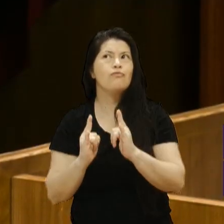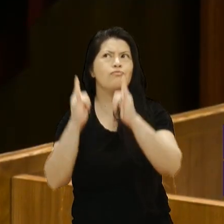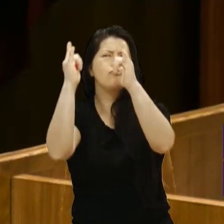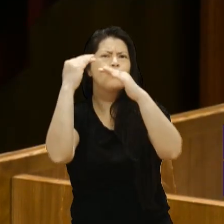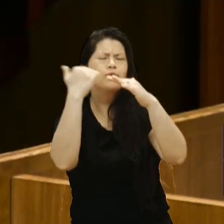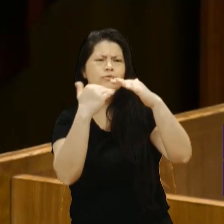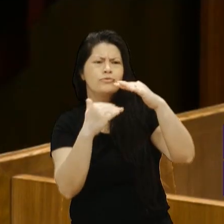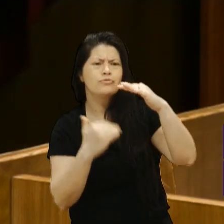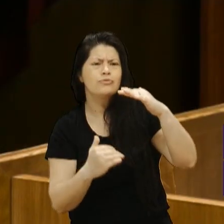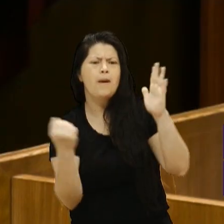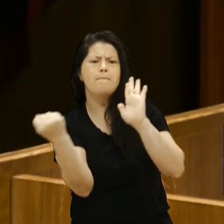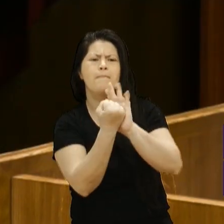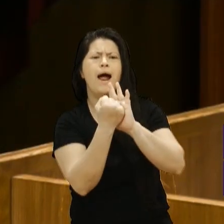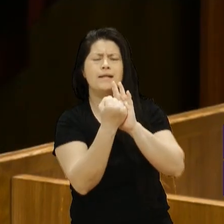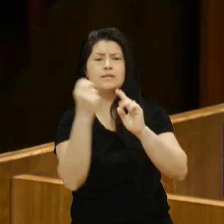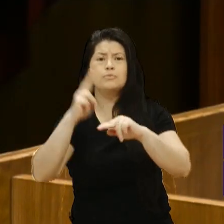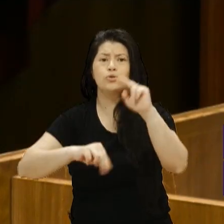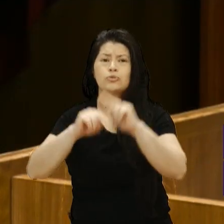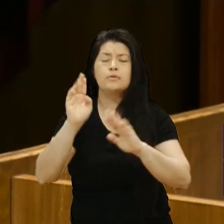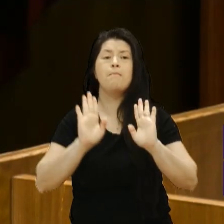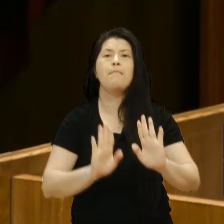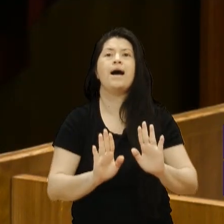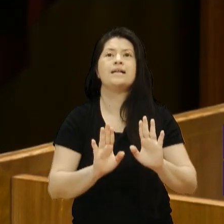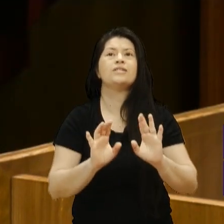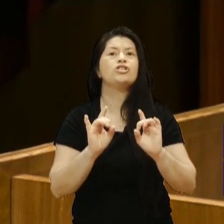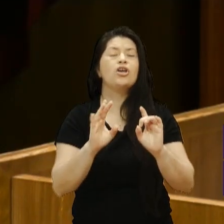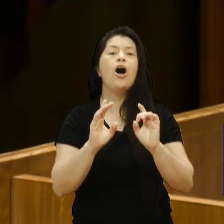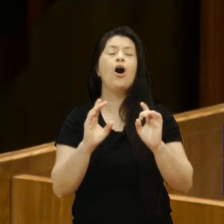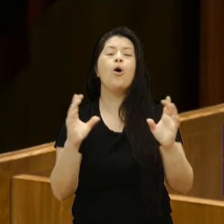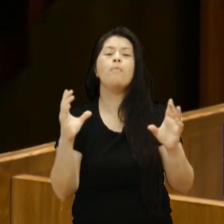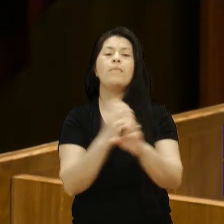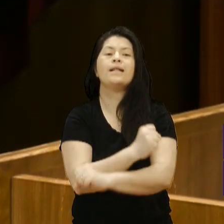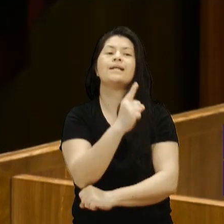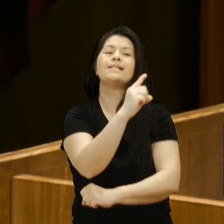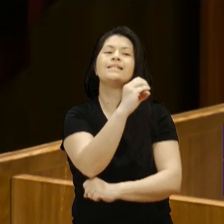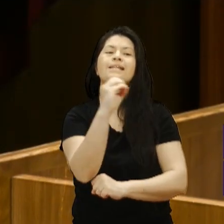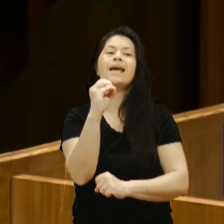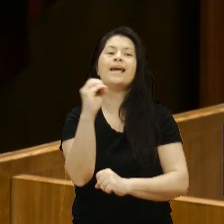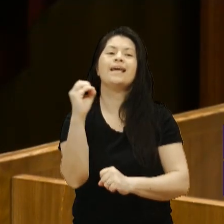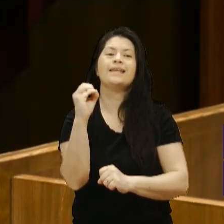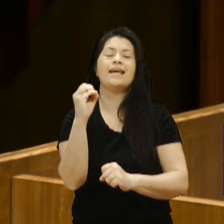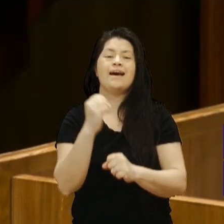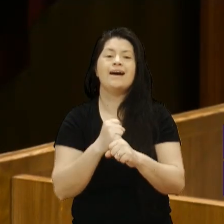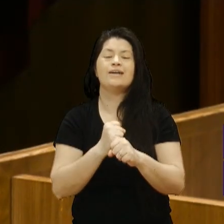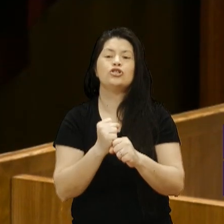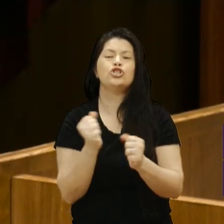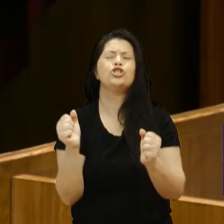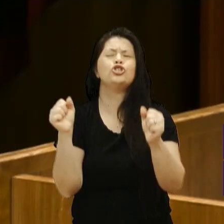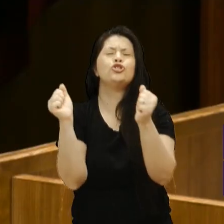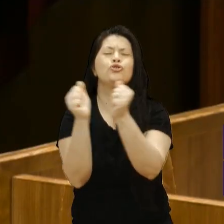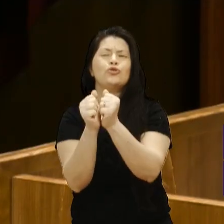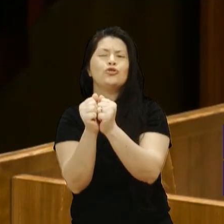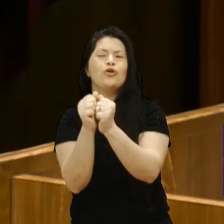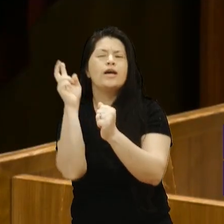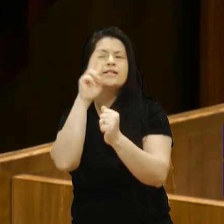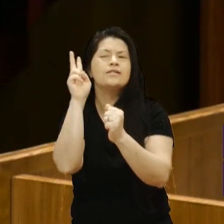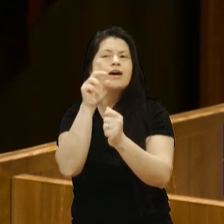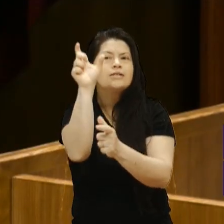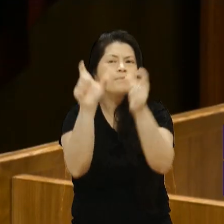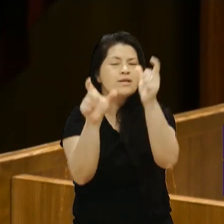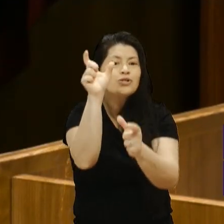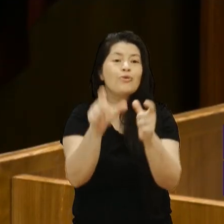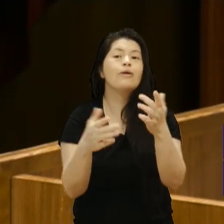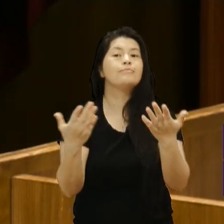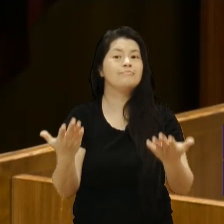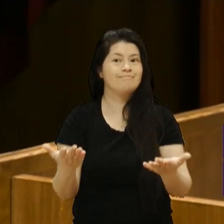estoques, marcas e produtos, mas uma empresa só consegue completar 100 anos quando consegue fazer parte da vida das pessoas. E talvez essa